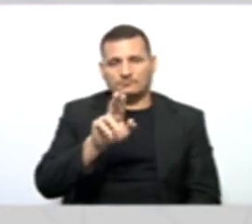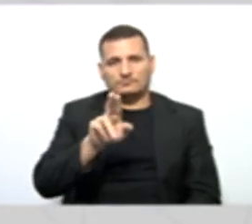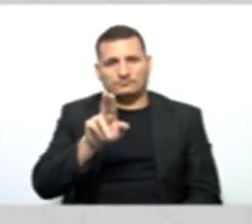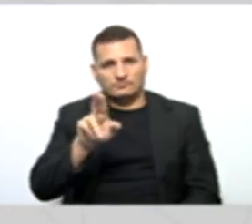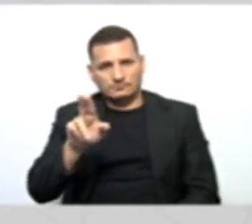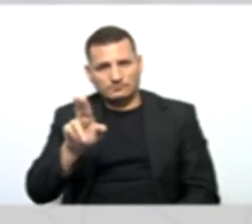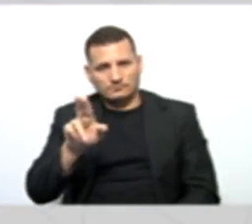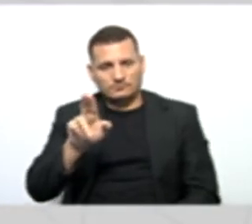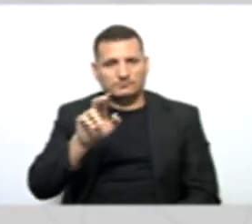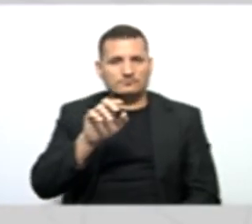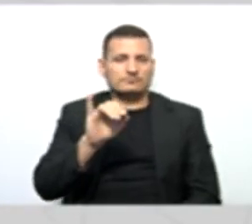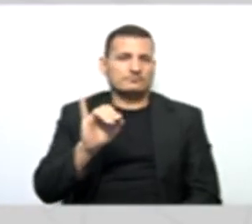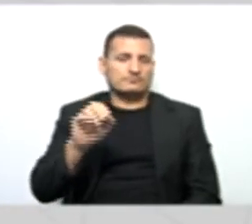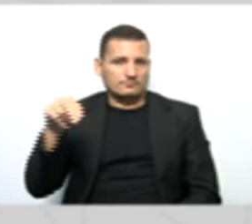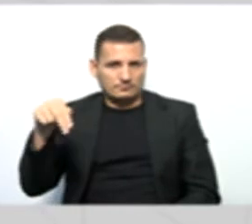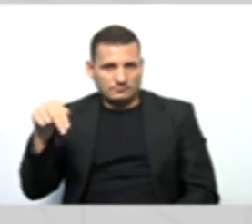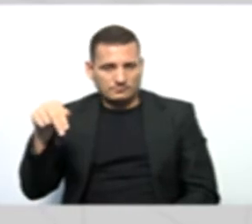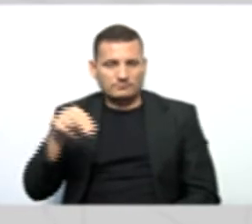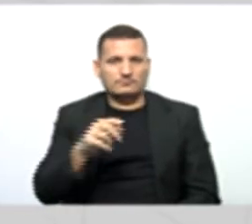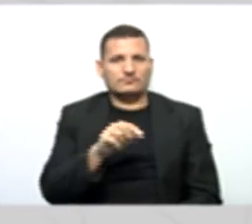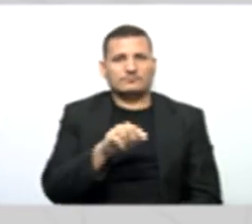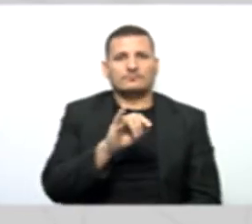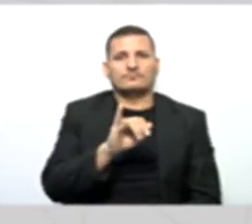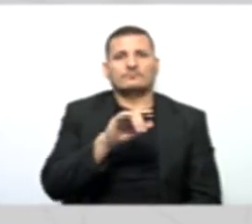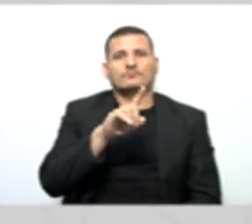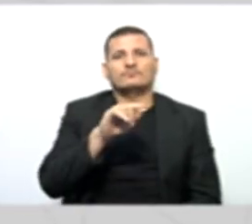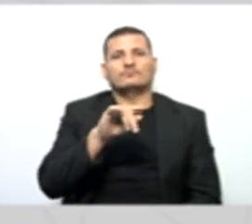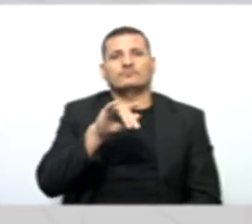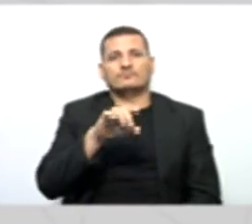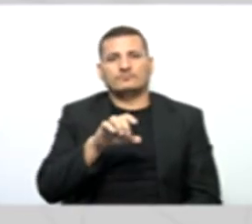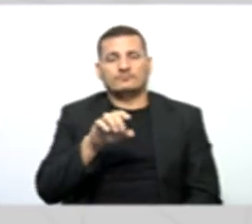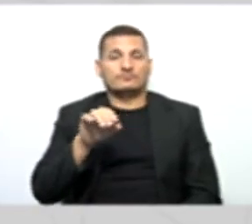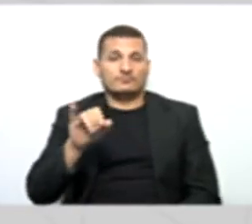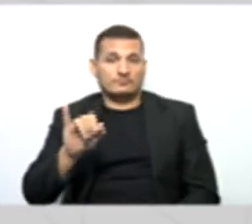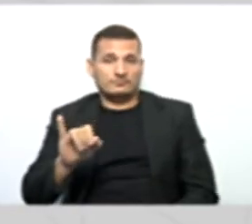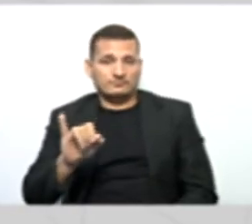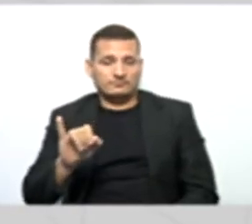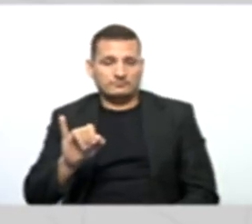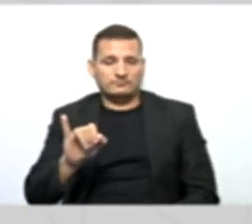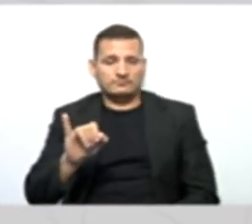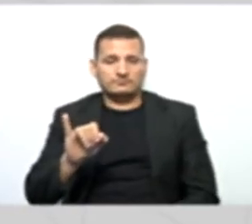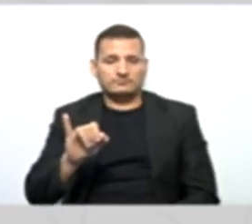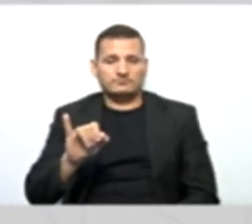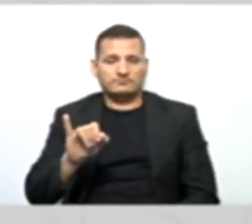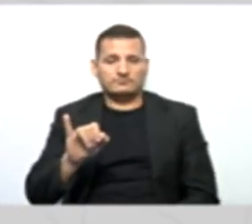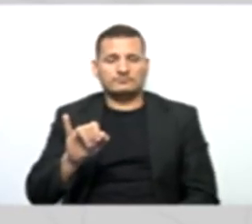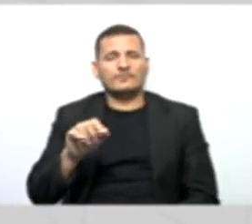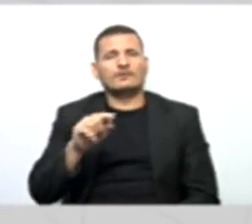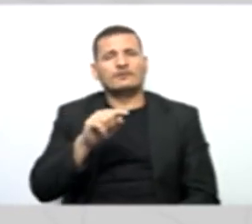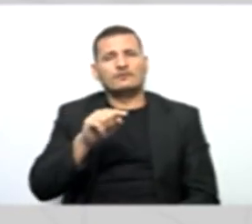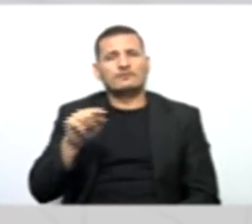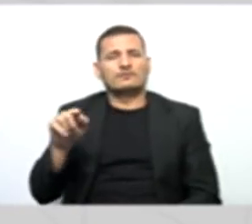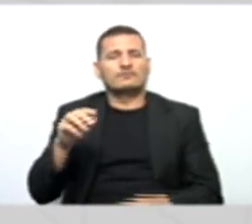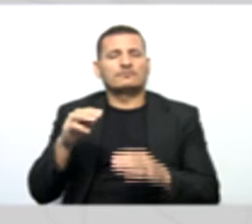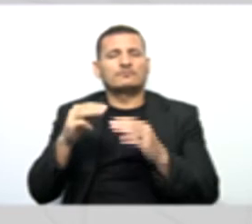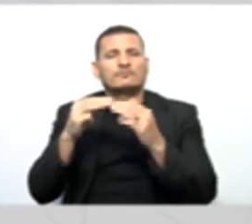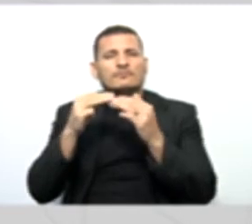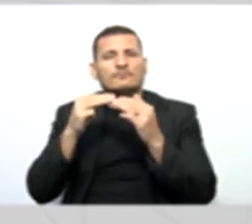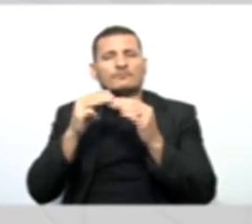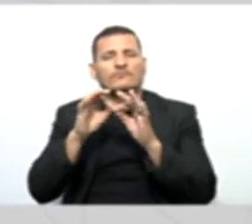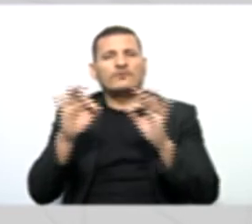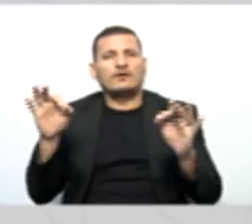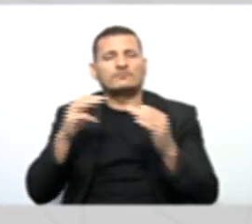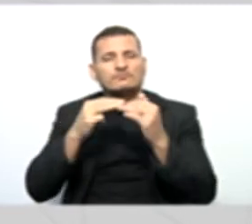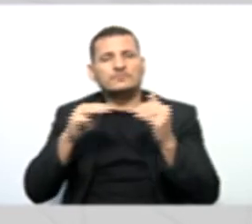n. Criamos o atributo idade e recebemos o atributo i. E mostramos aqui uma mensagem dizendo que